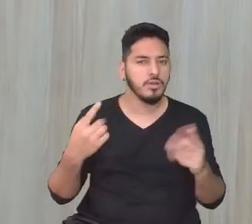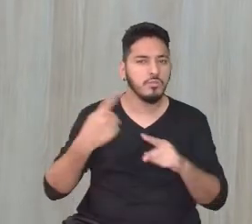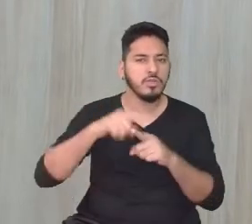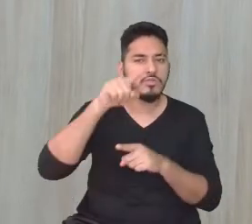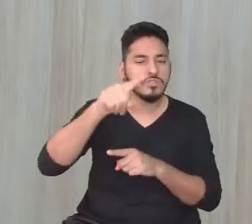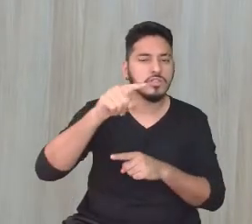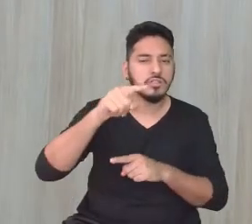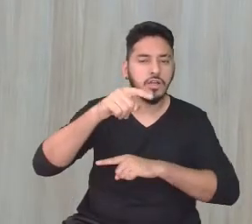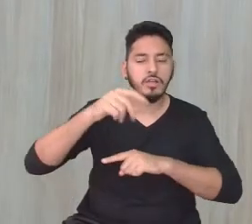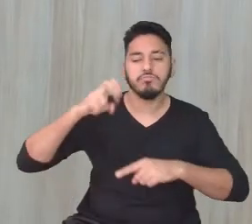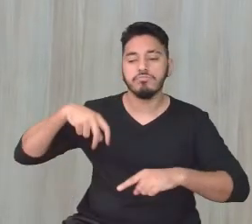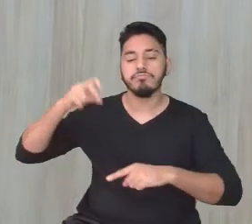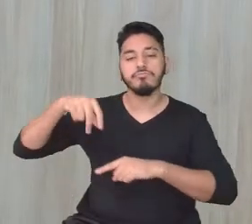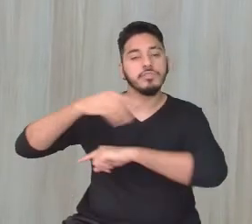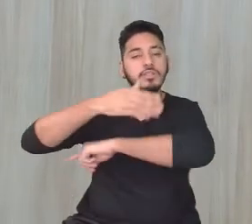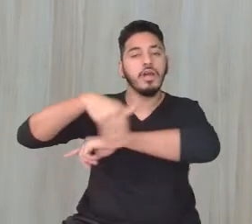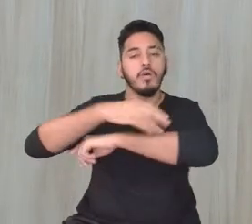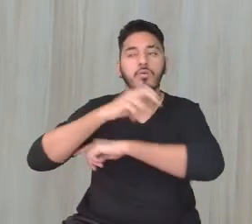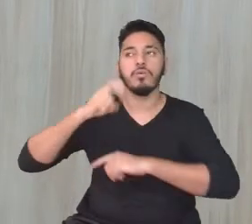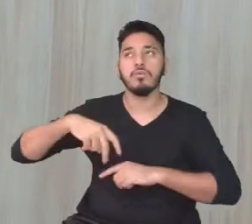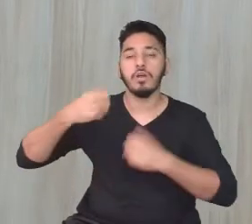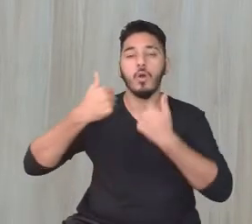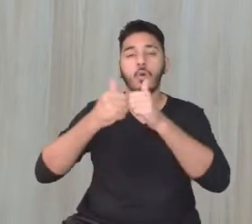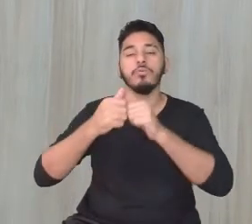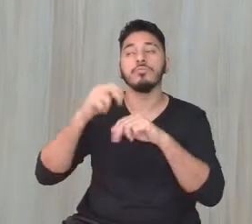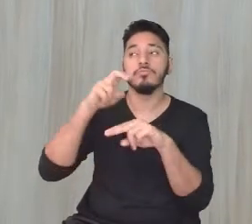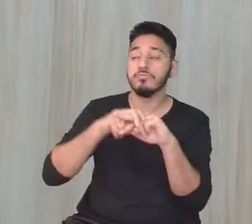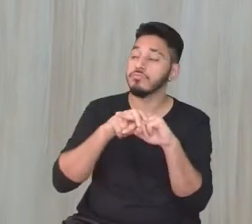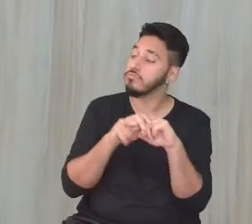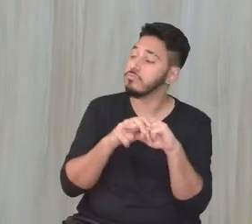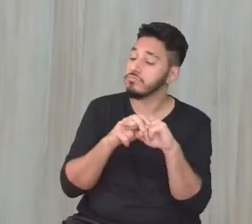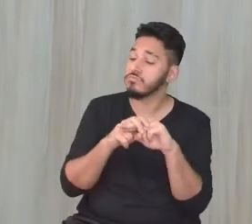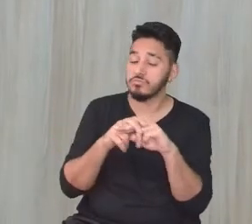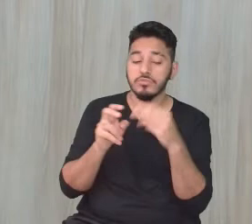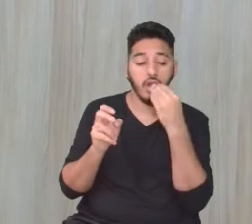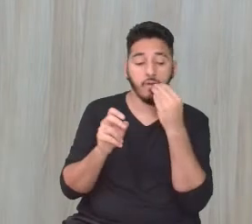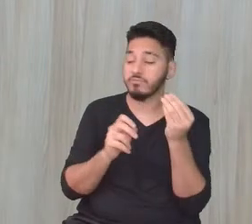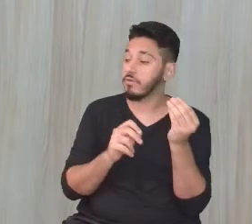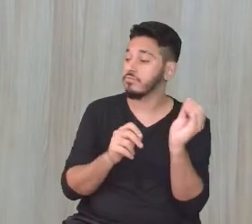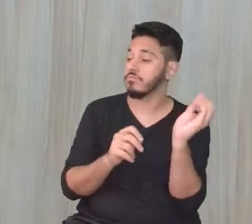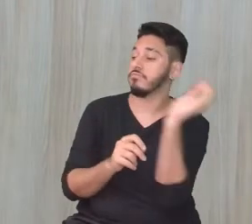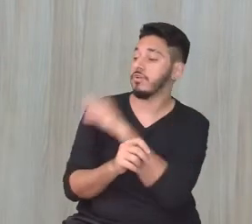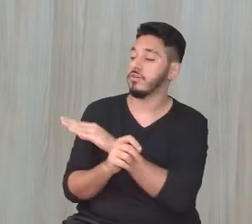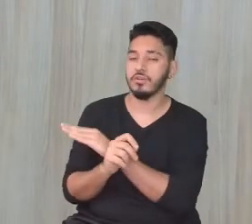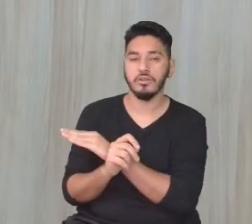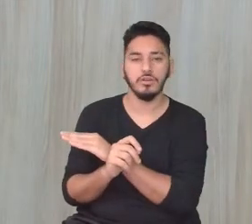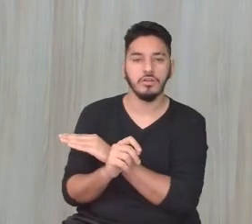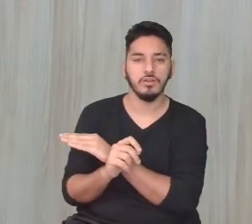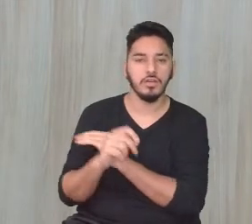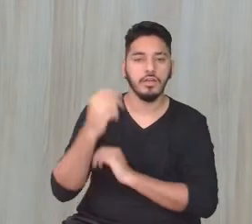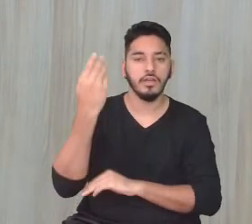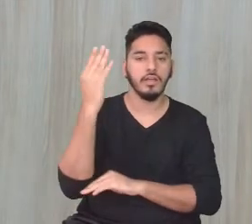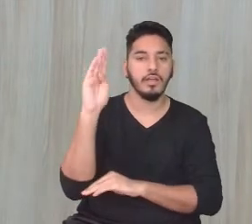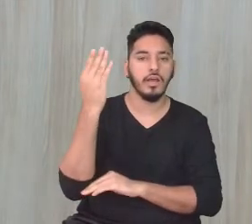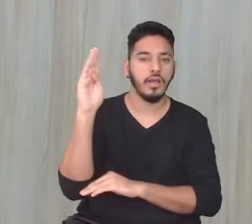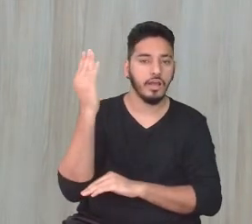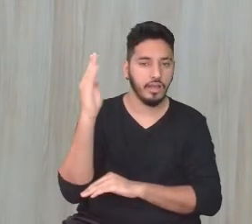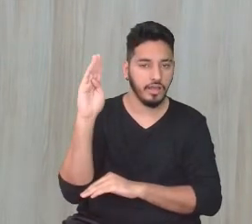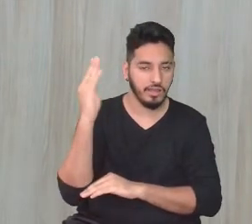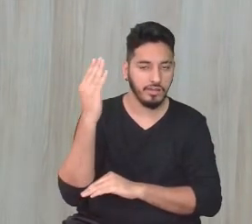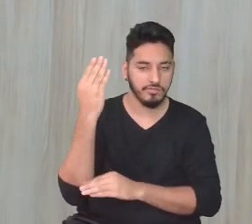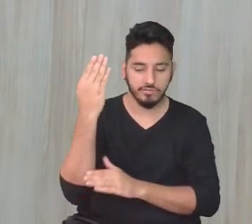como está o Dali no ônibus ele vai jogar pela janela né E ai aquela garrafa que demora mais de